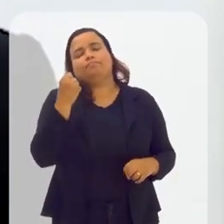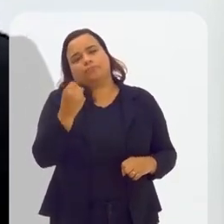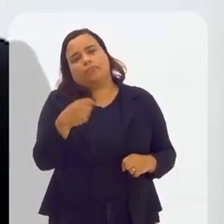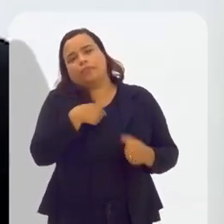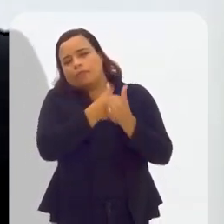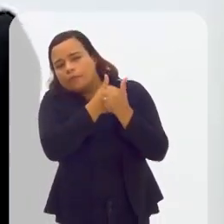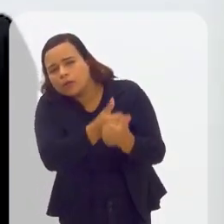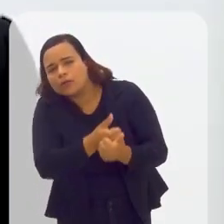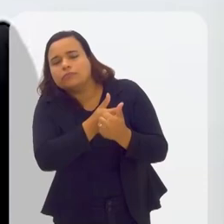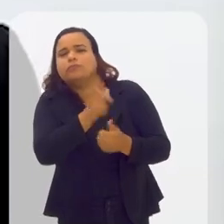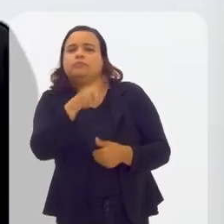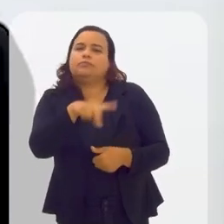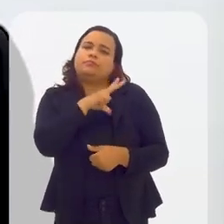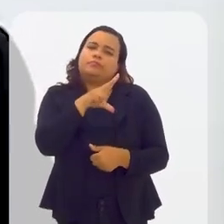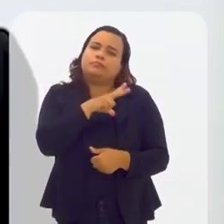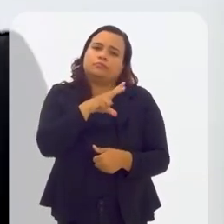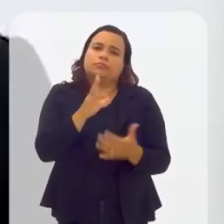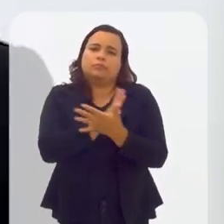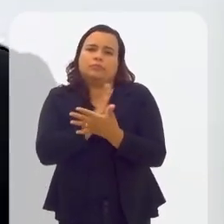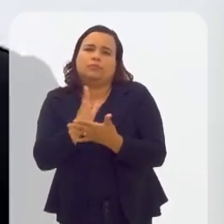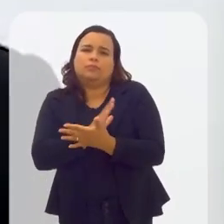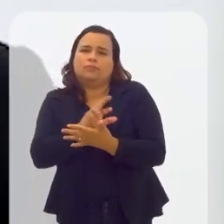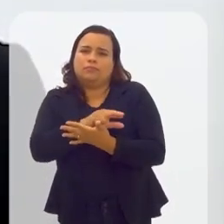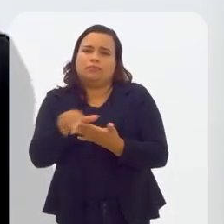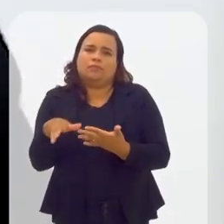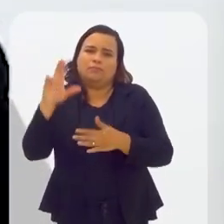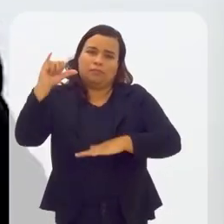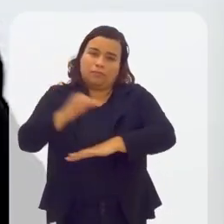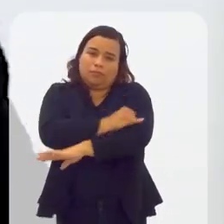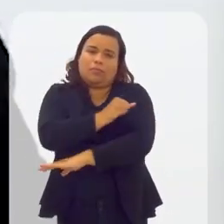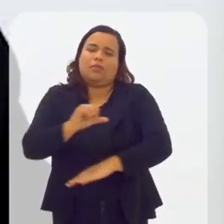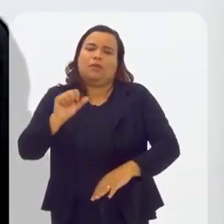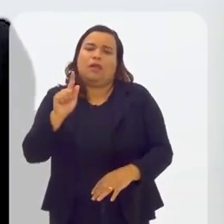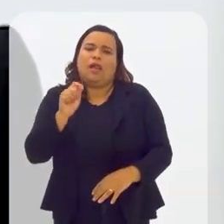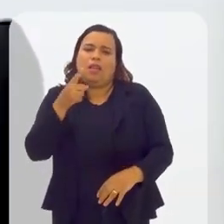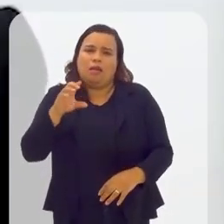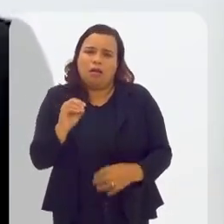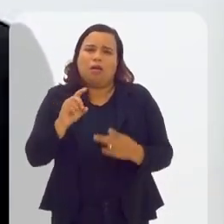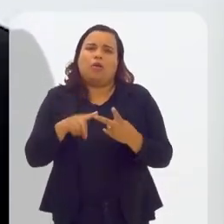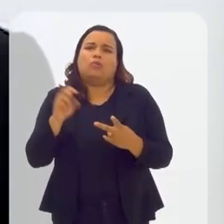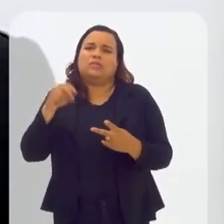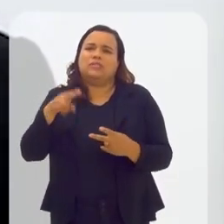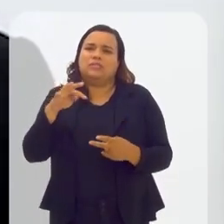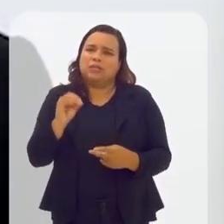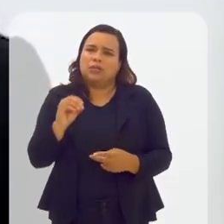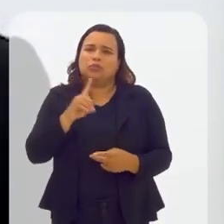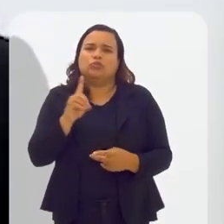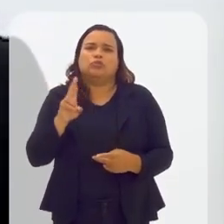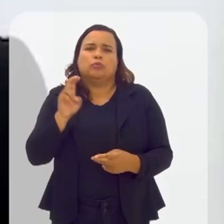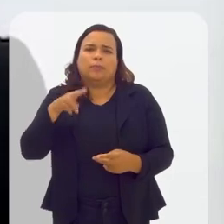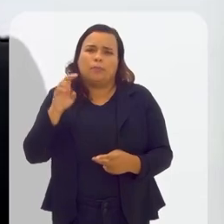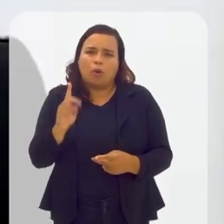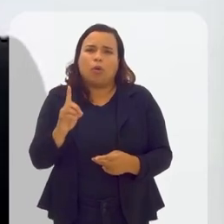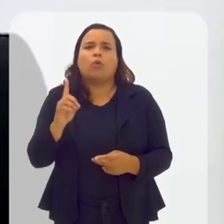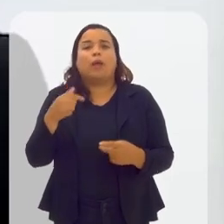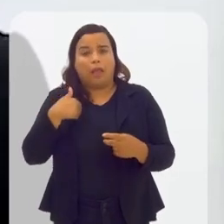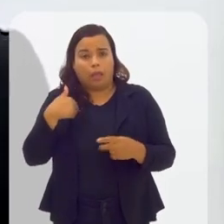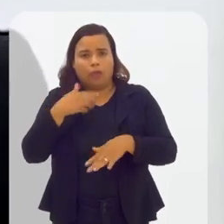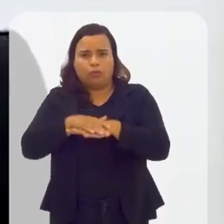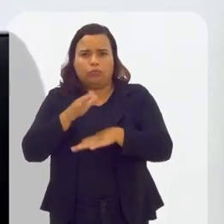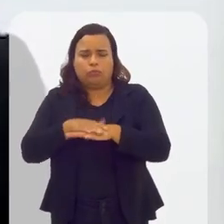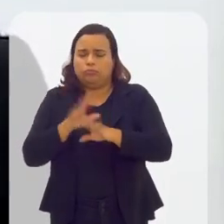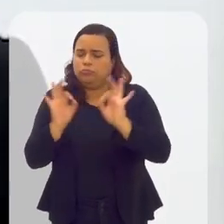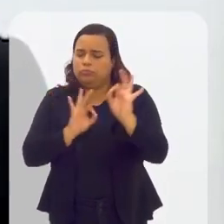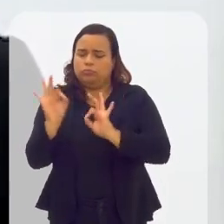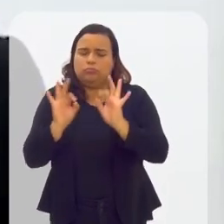fundamental a ser acompanhado, que é o tema da privatização do Santos Dumont e do Galeão. Eu mesmo formulei a